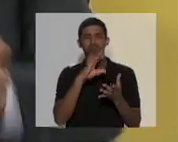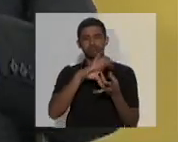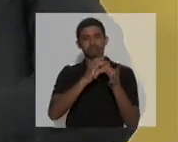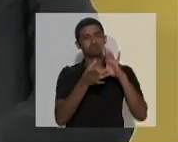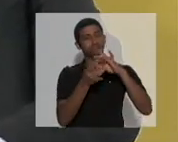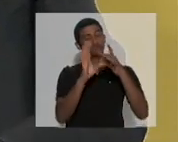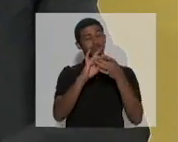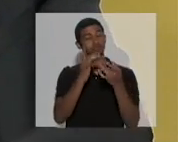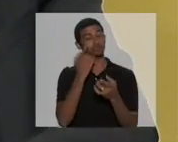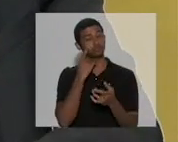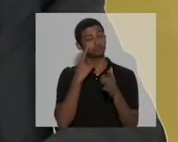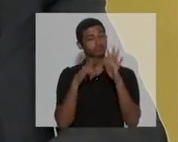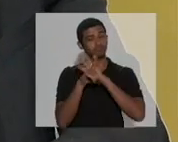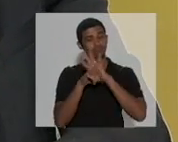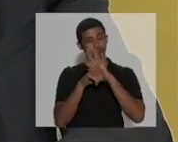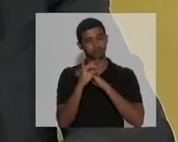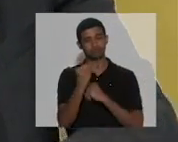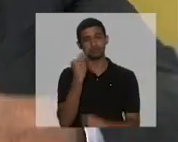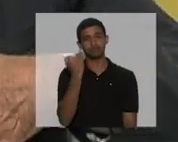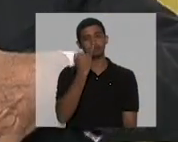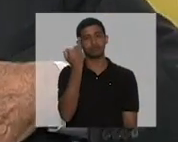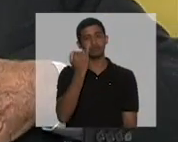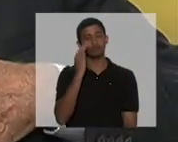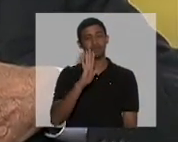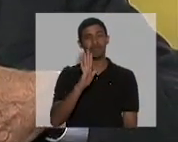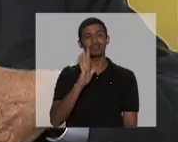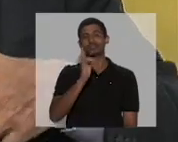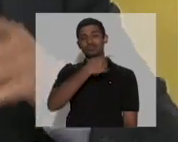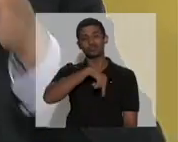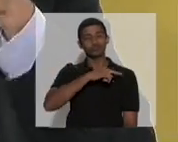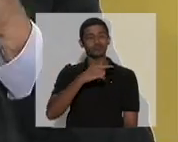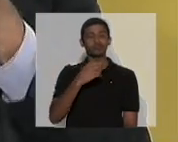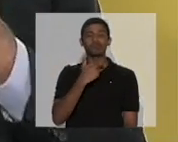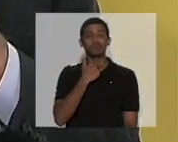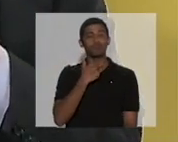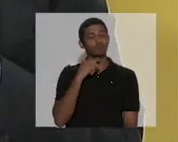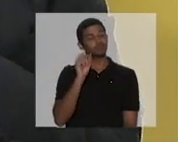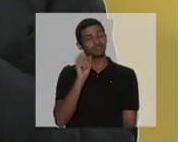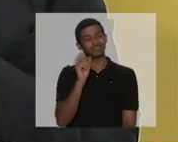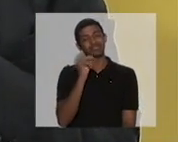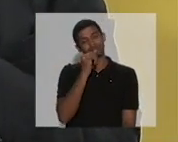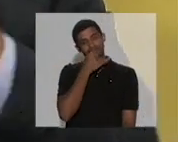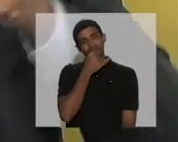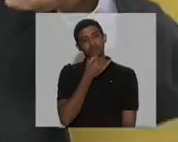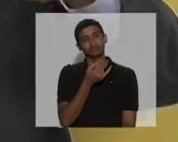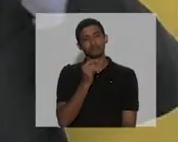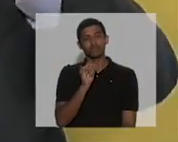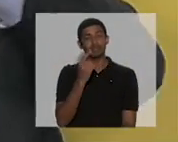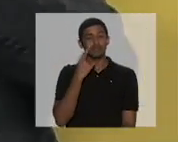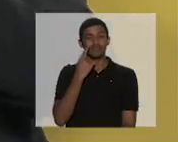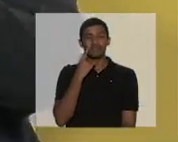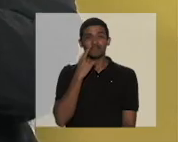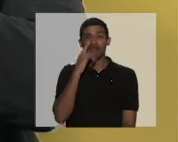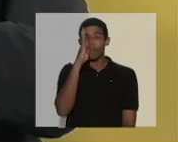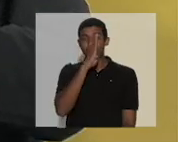Olimpíadas, também tem que ser verificado. Agora, o que nós não podemos, e lamentavelmente,